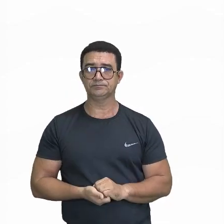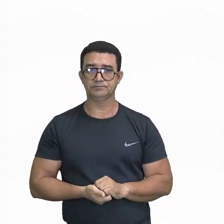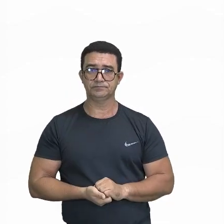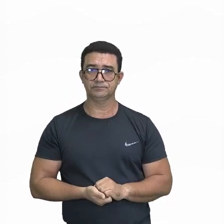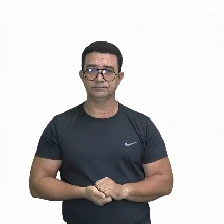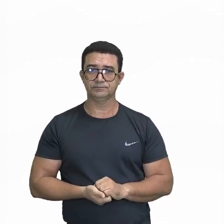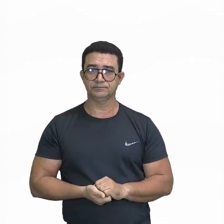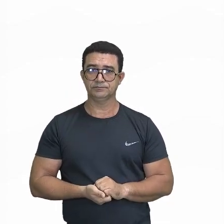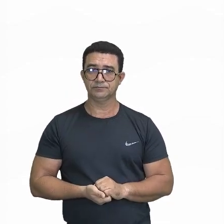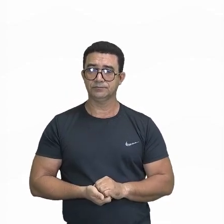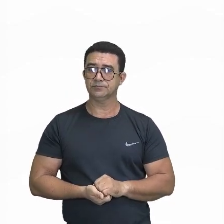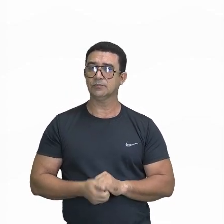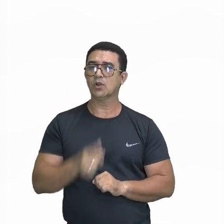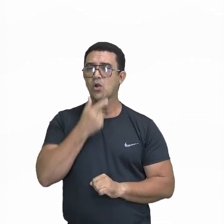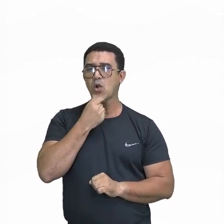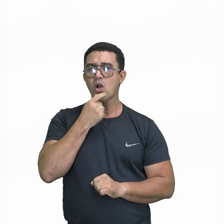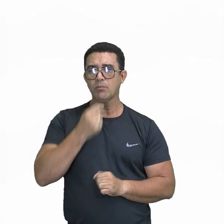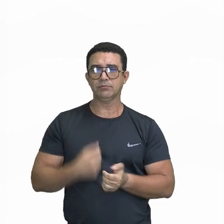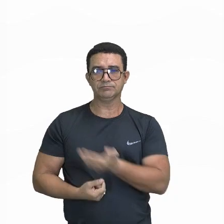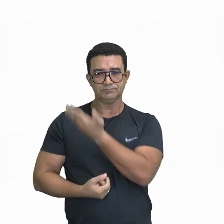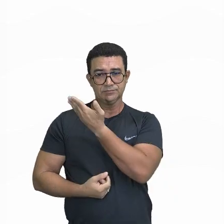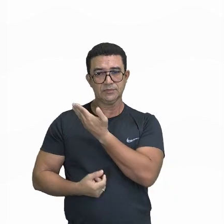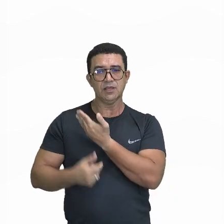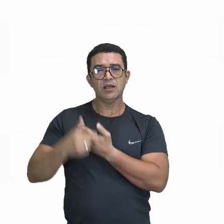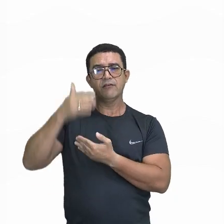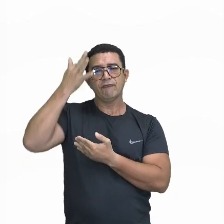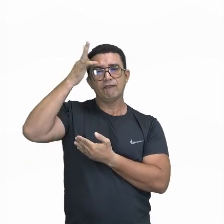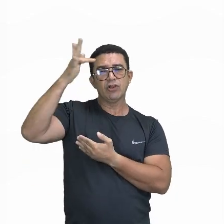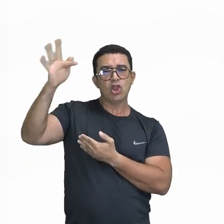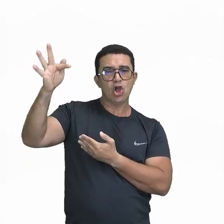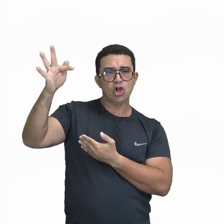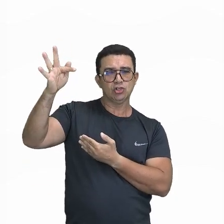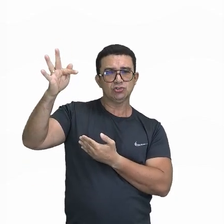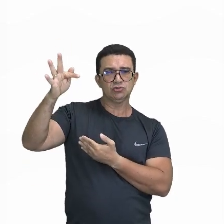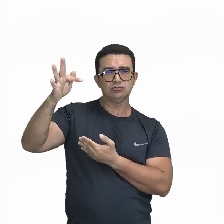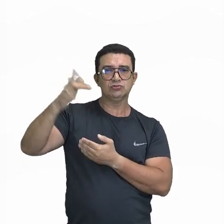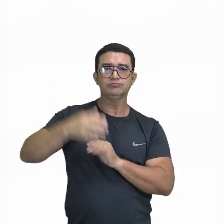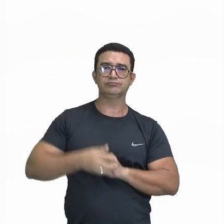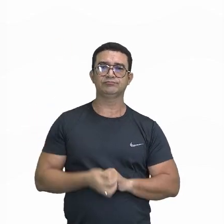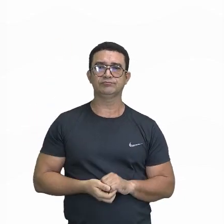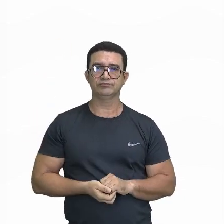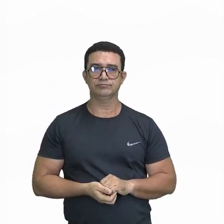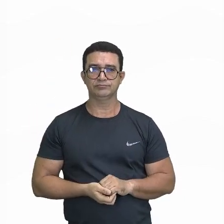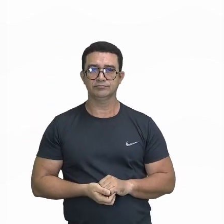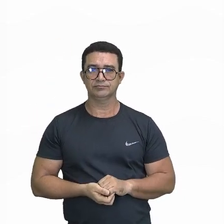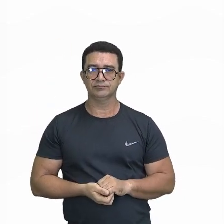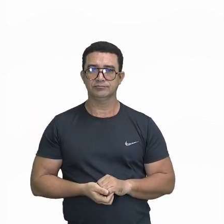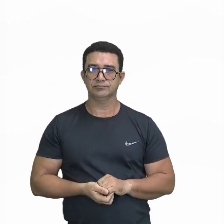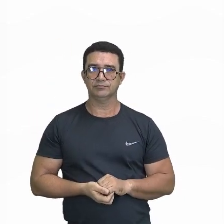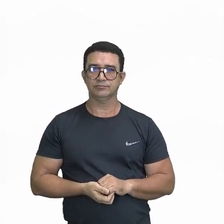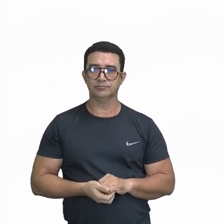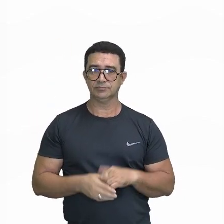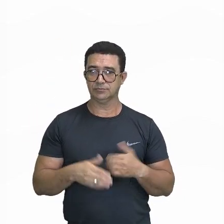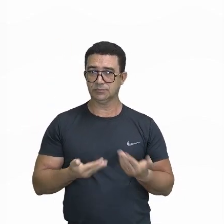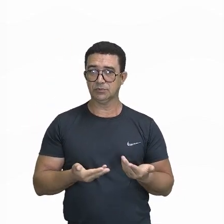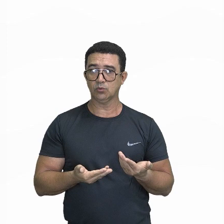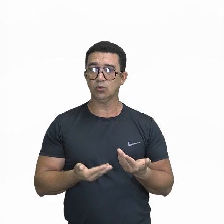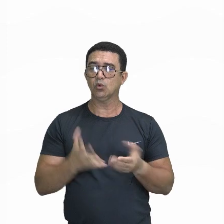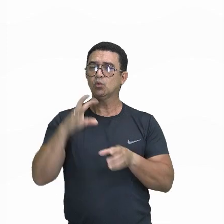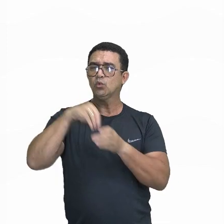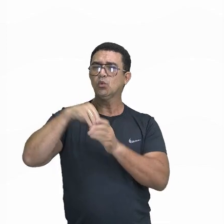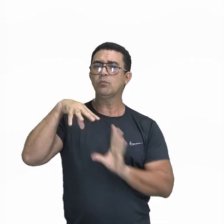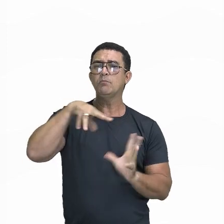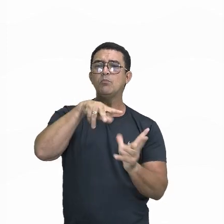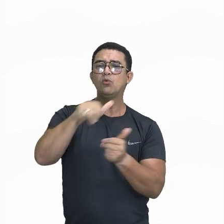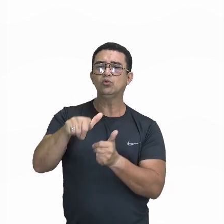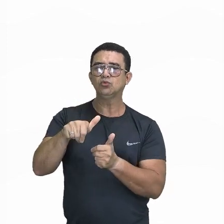Segundo Heráclito, filósofo pré-socrático, a única constante no mundo e na humanidade é